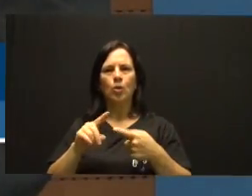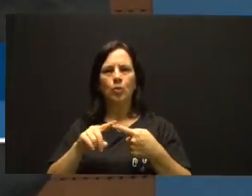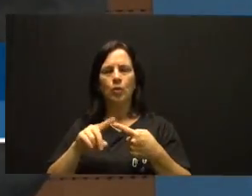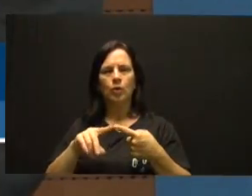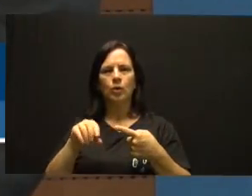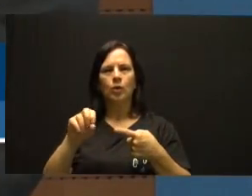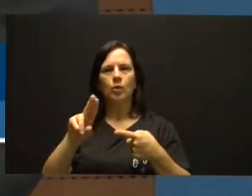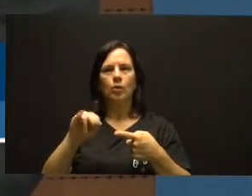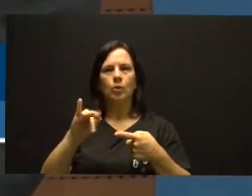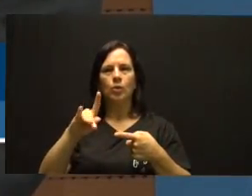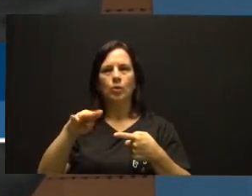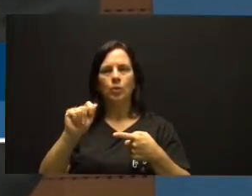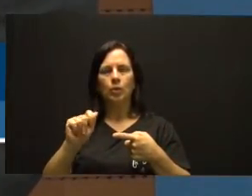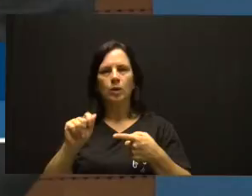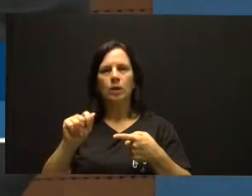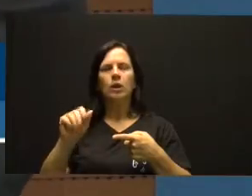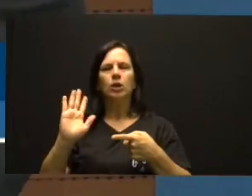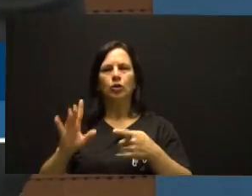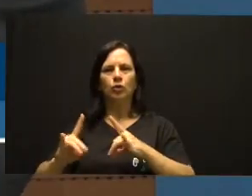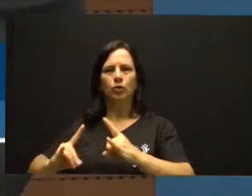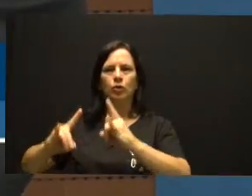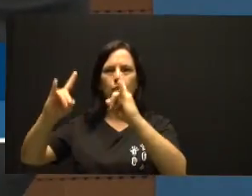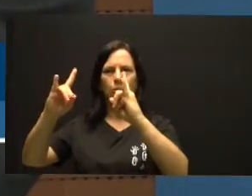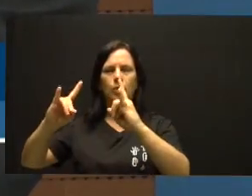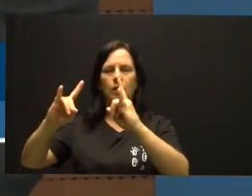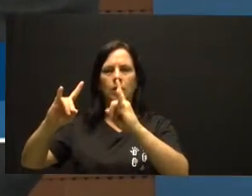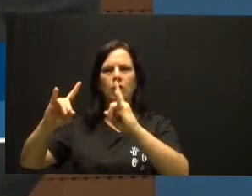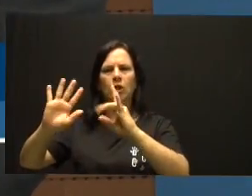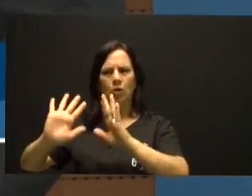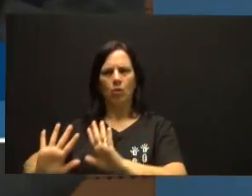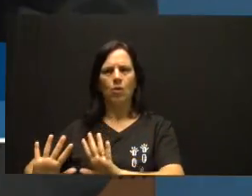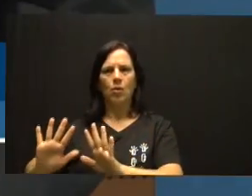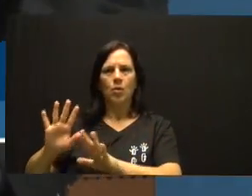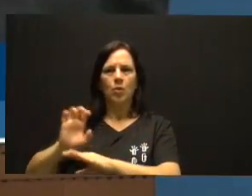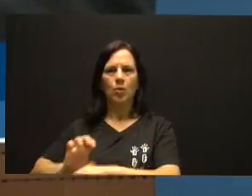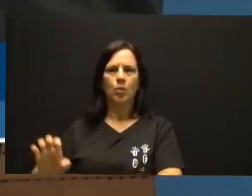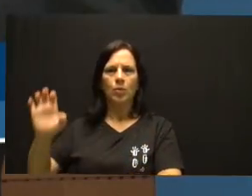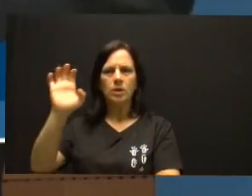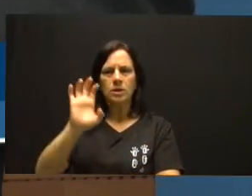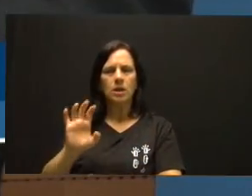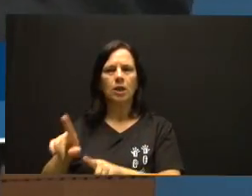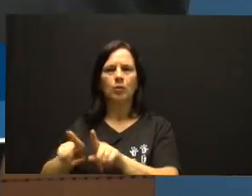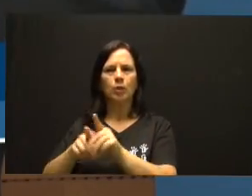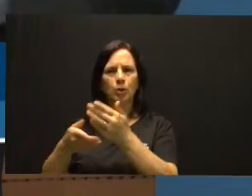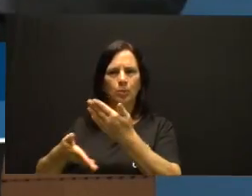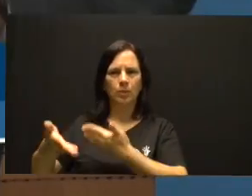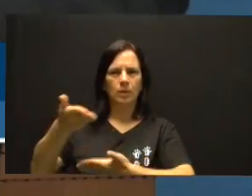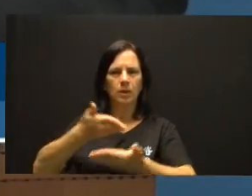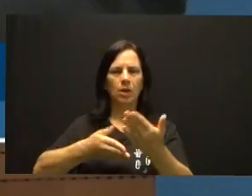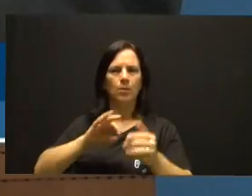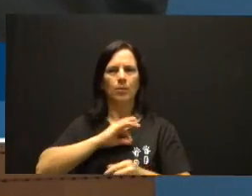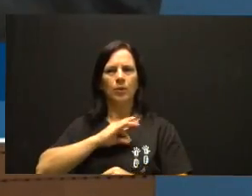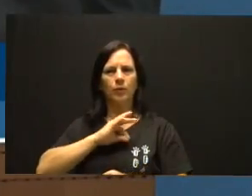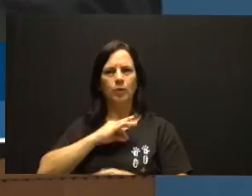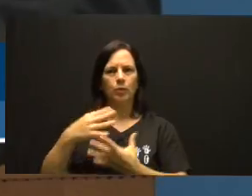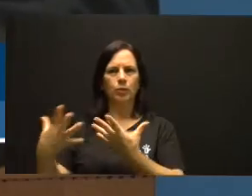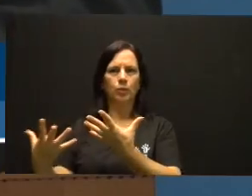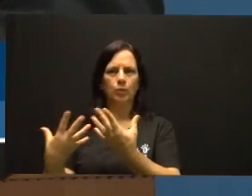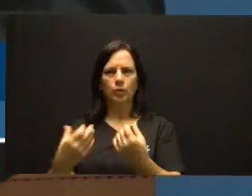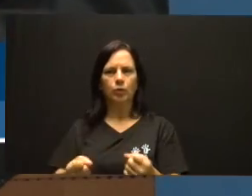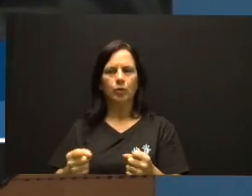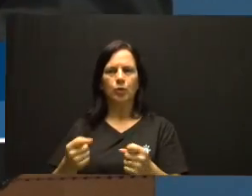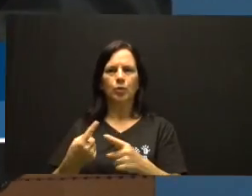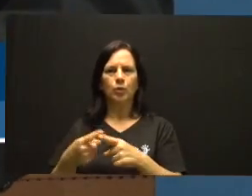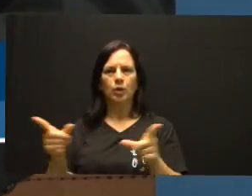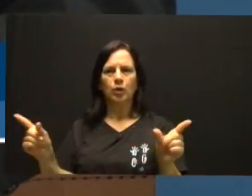da usina, aquele prédio ele foi cedido do Estado, ficou um tempo para o Estado repassar para a prefeitura assumiu, porque eles iam